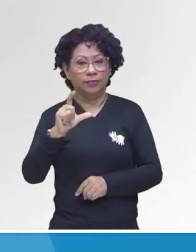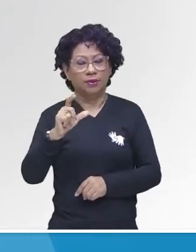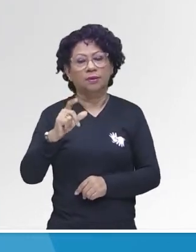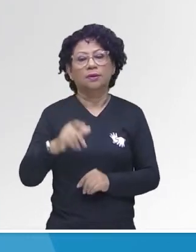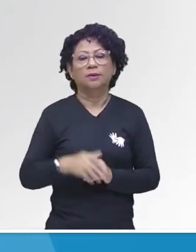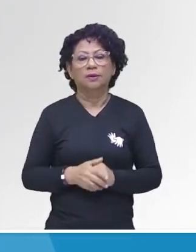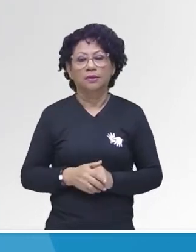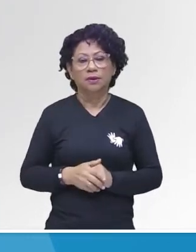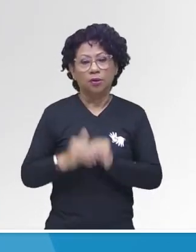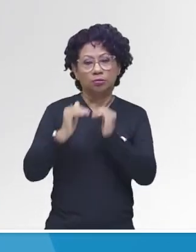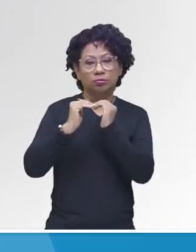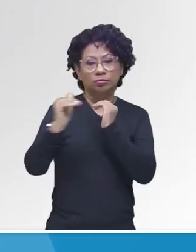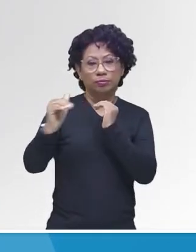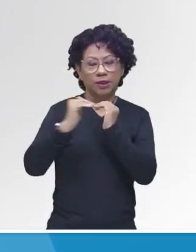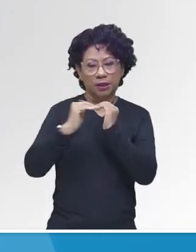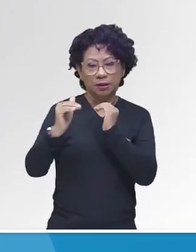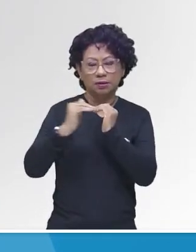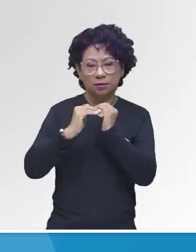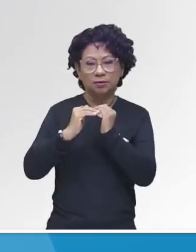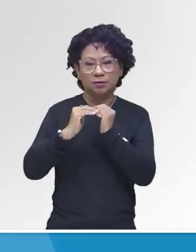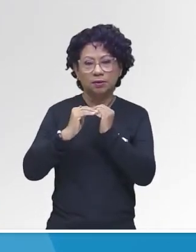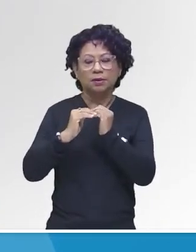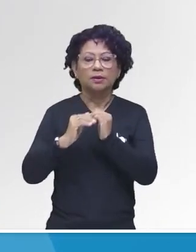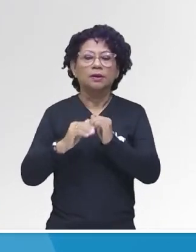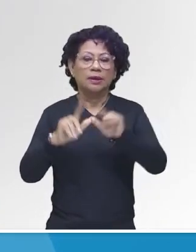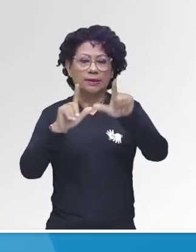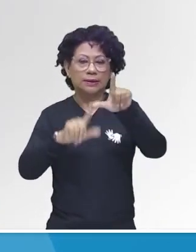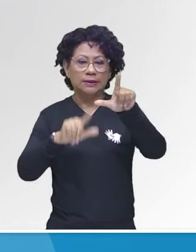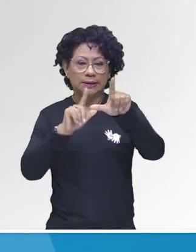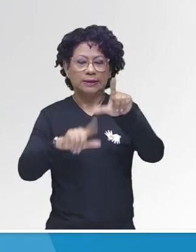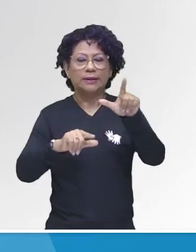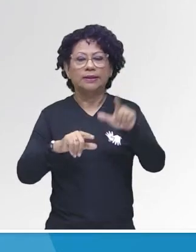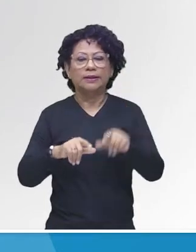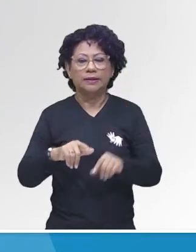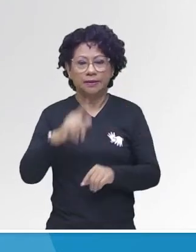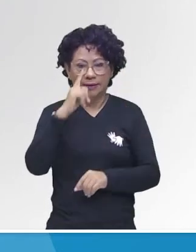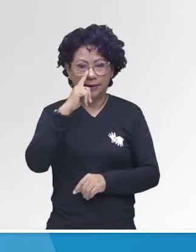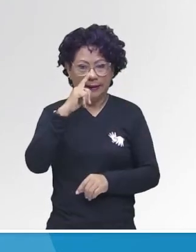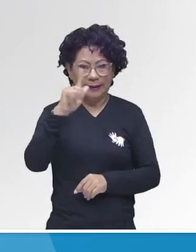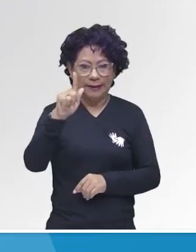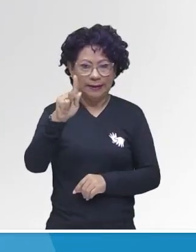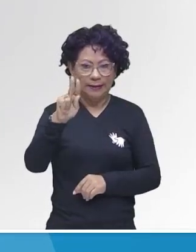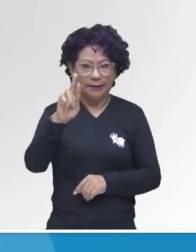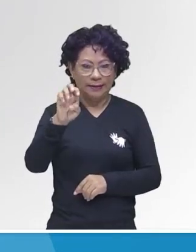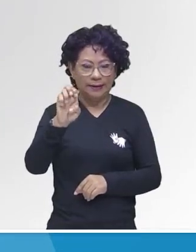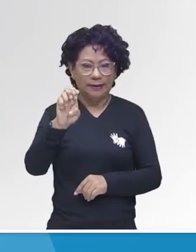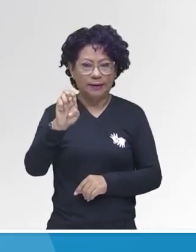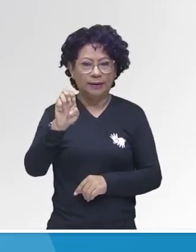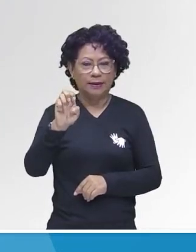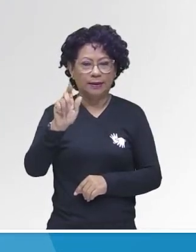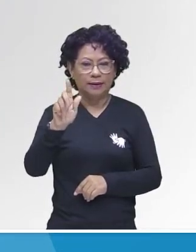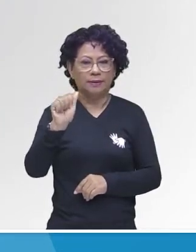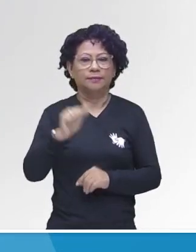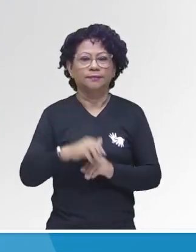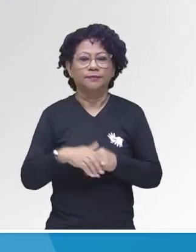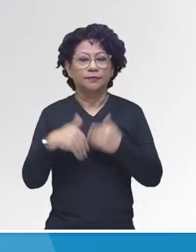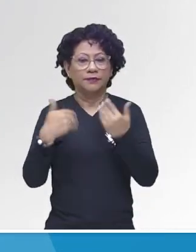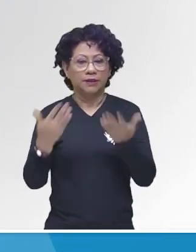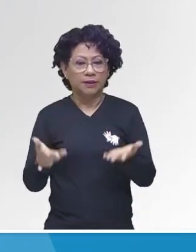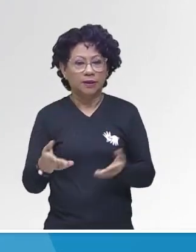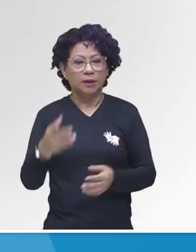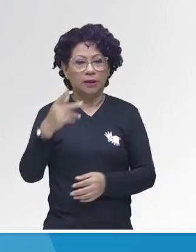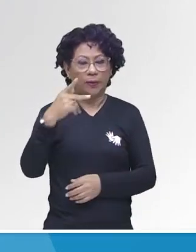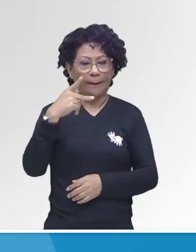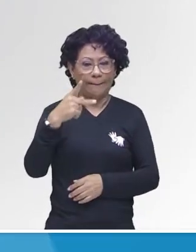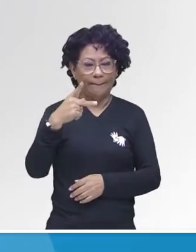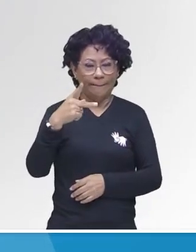nomeia com as letras gregas. Então, nós temos aí que P pertence a alfa. Tá? Isso